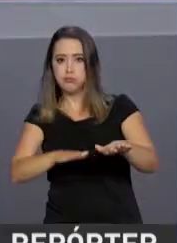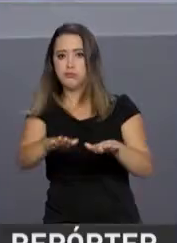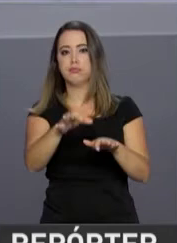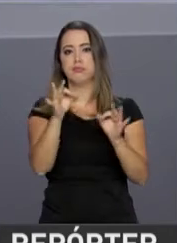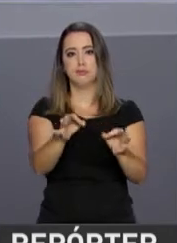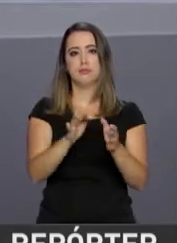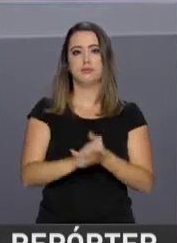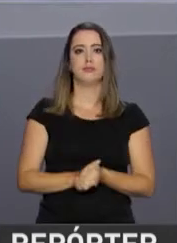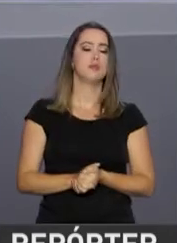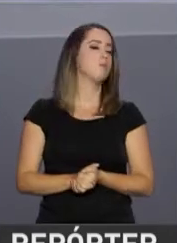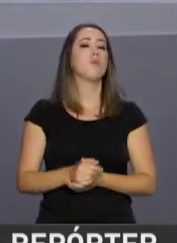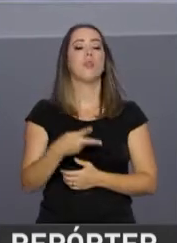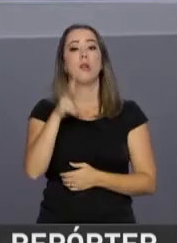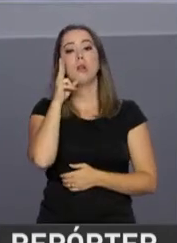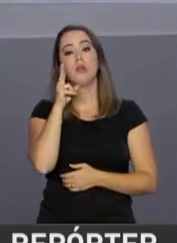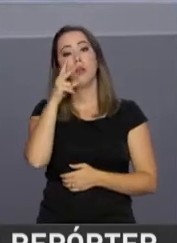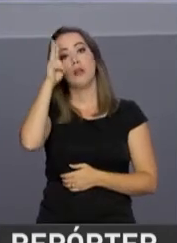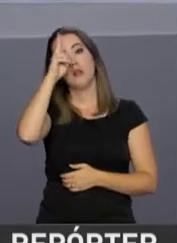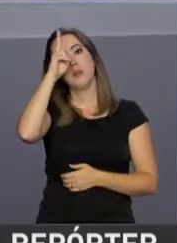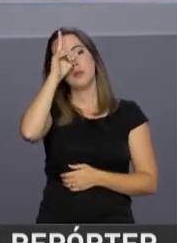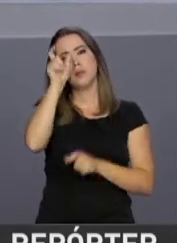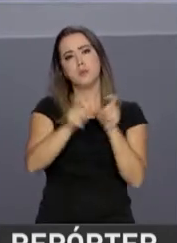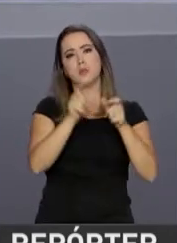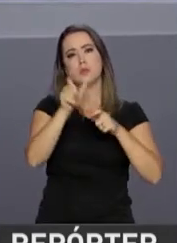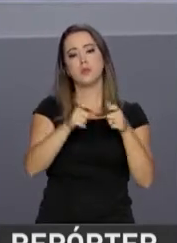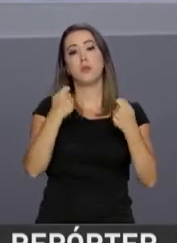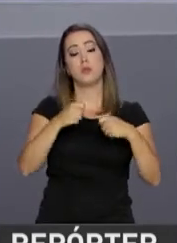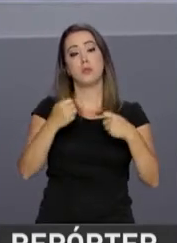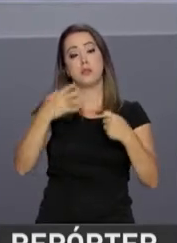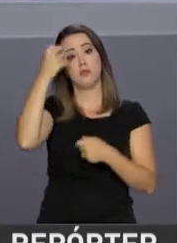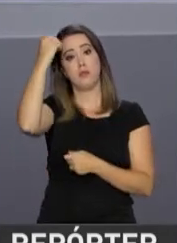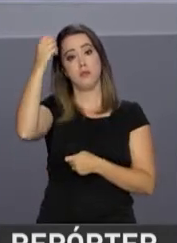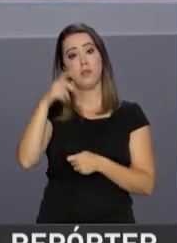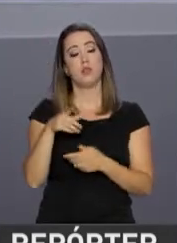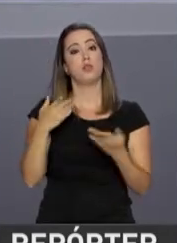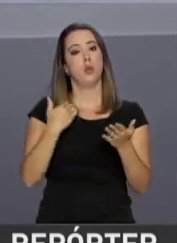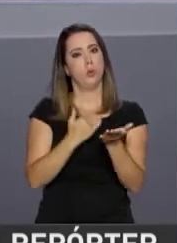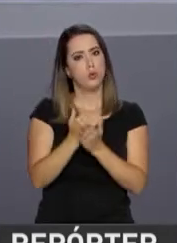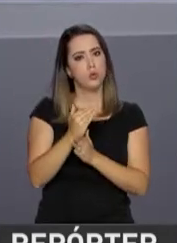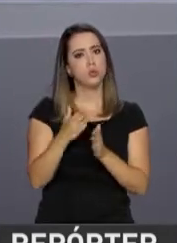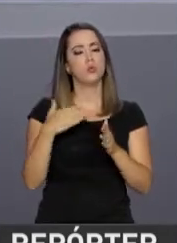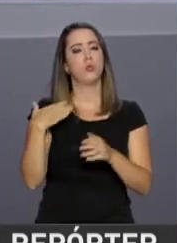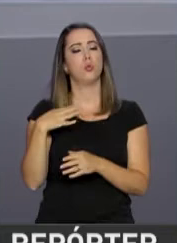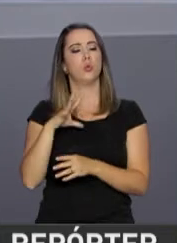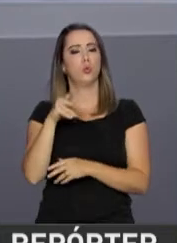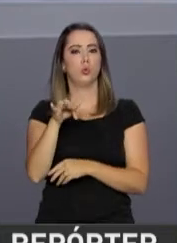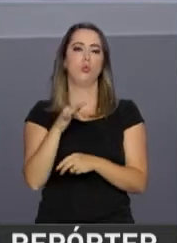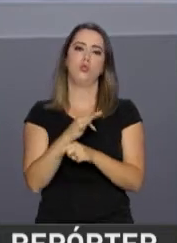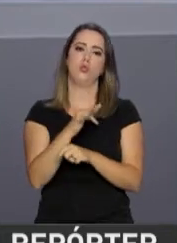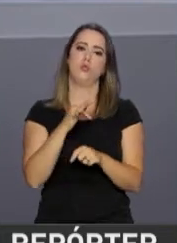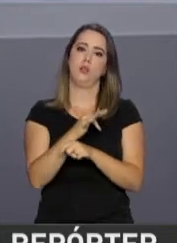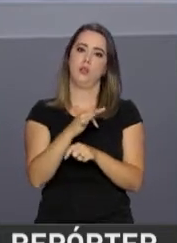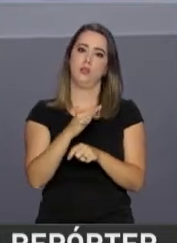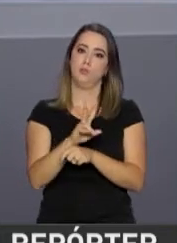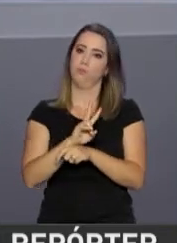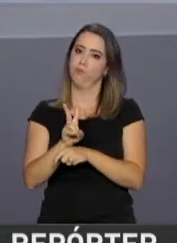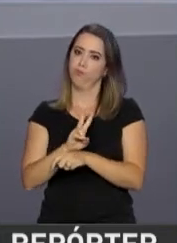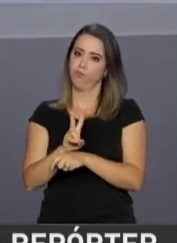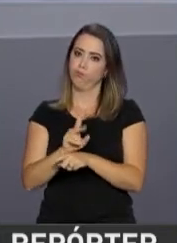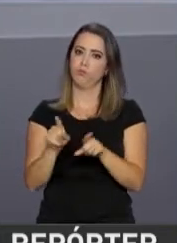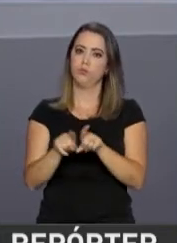e lembrando a quem é quem ainda vai pegar a estrada a operação rodovia continua ao longo de todo o período de férias